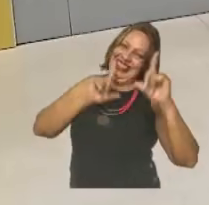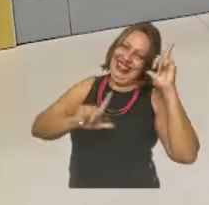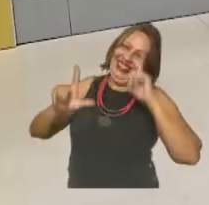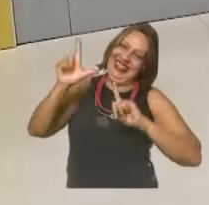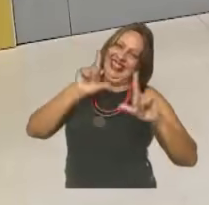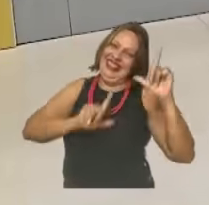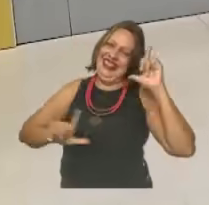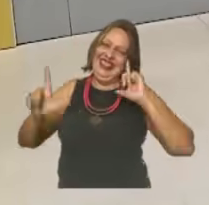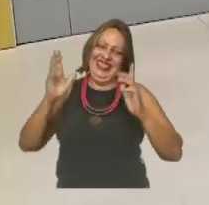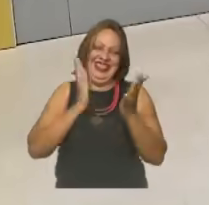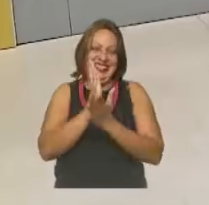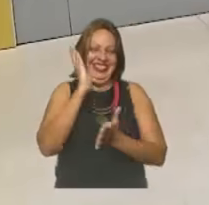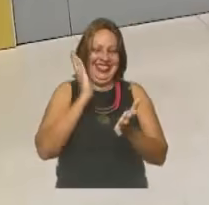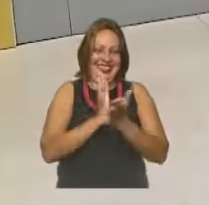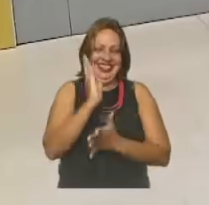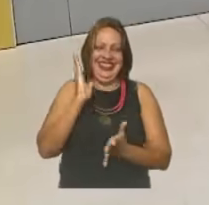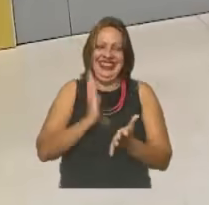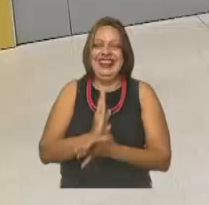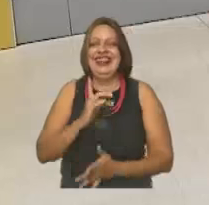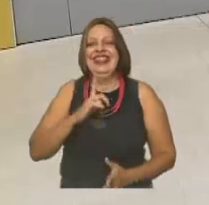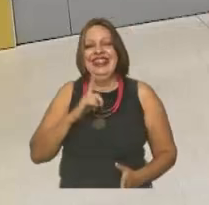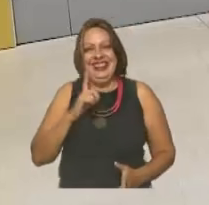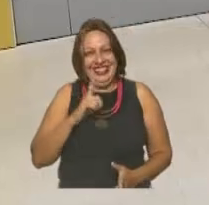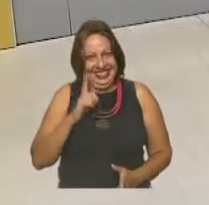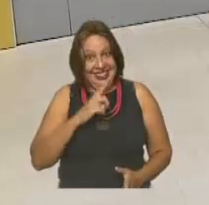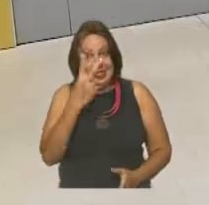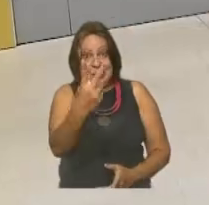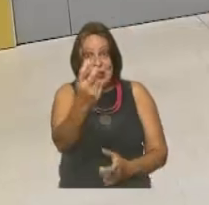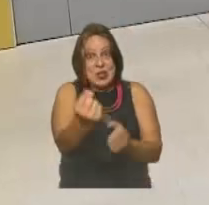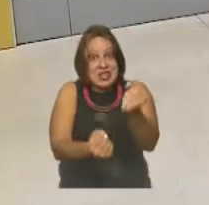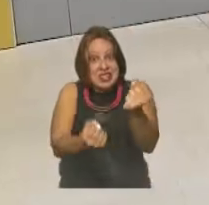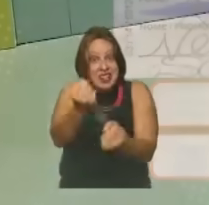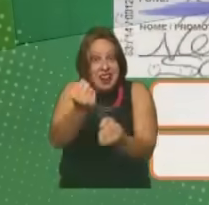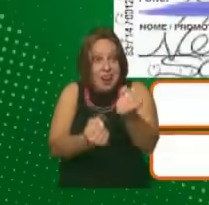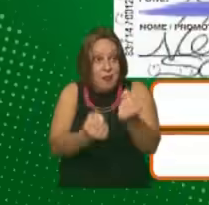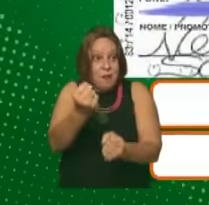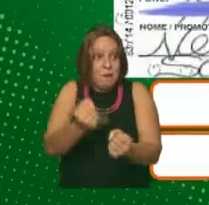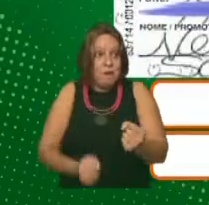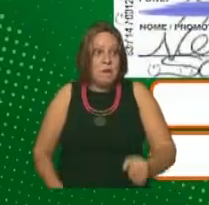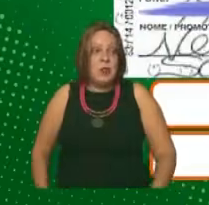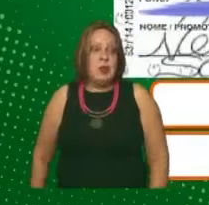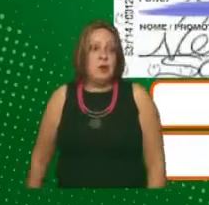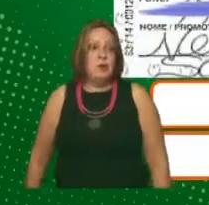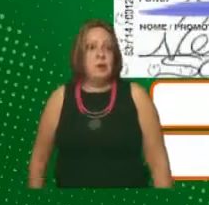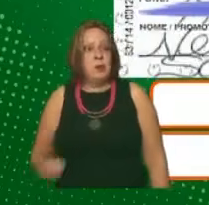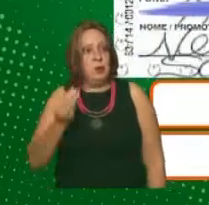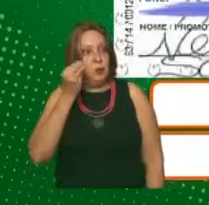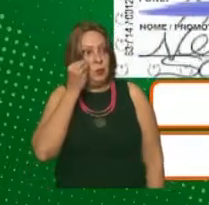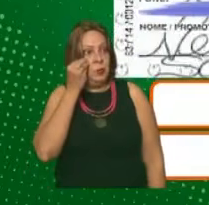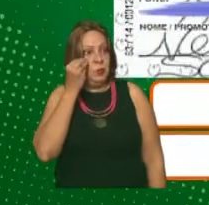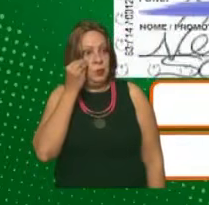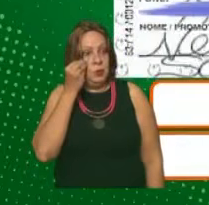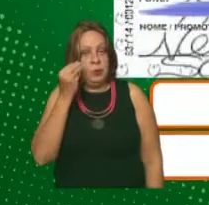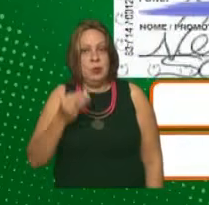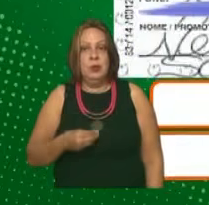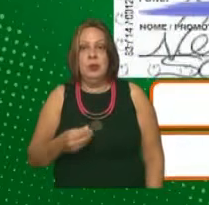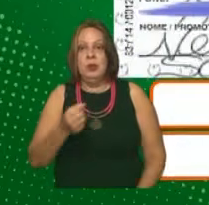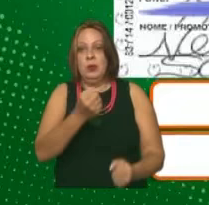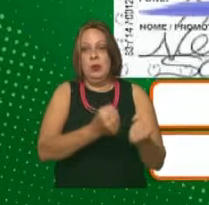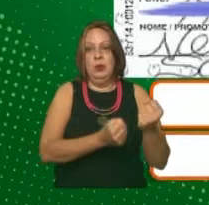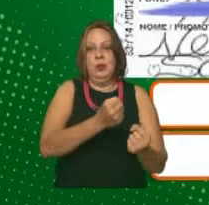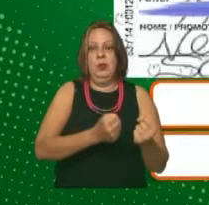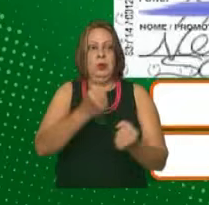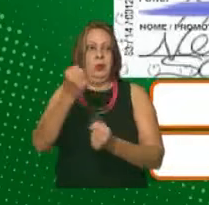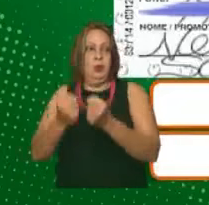contemplado, Cajucap tá faturando dois carrões. Vamos lá, olha só, um Fiat Mobi, um